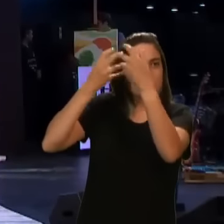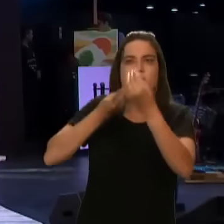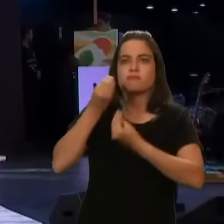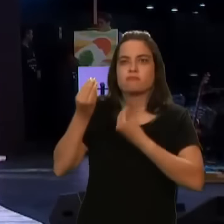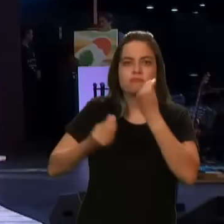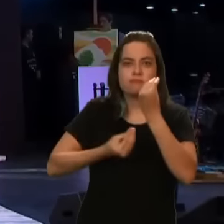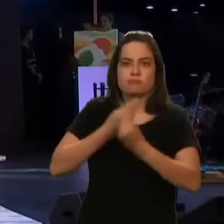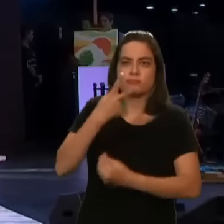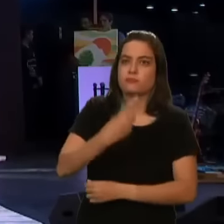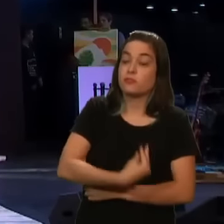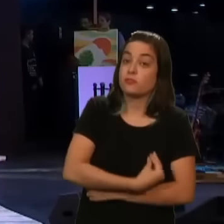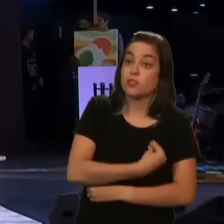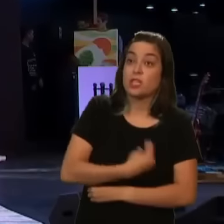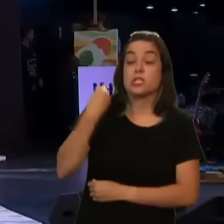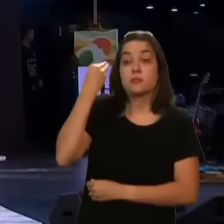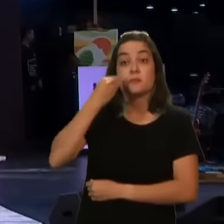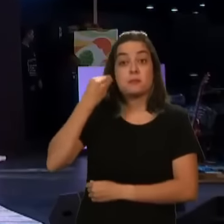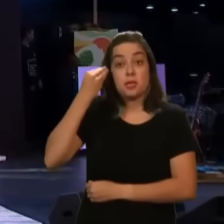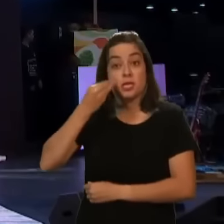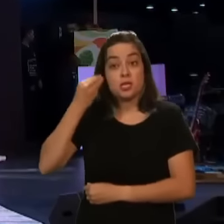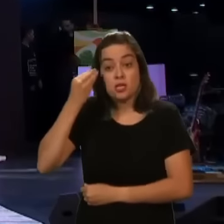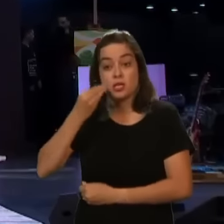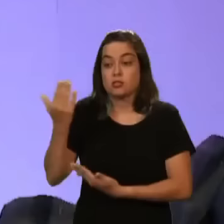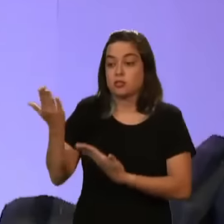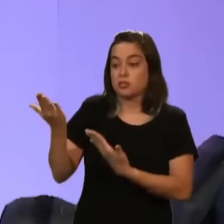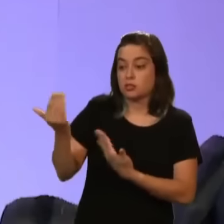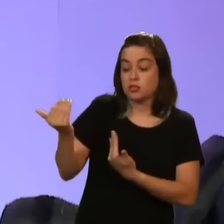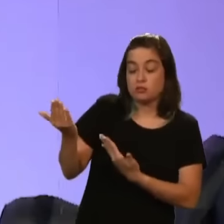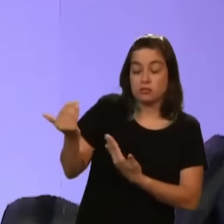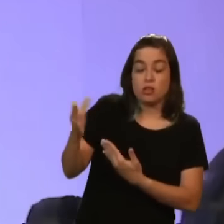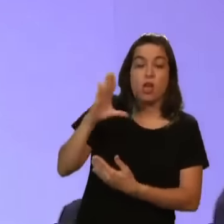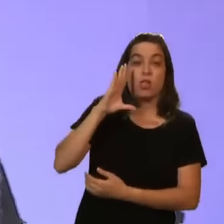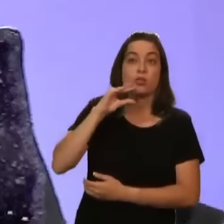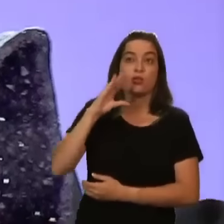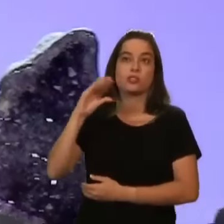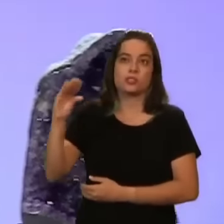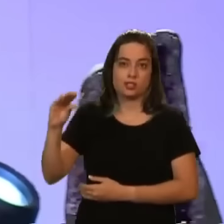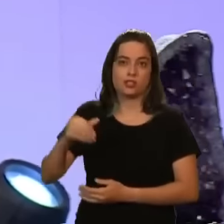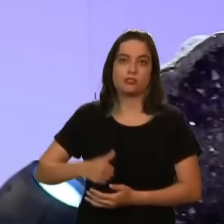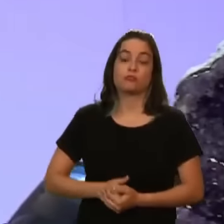é, experiências na infância, experiências na adolescência.